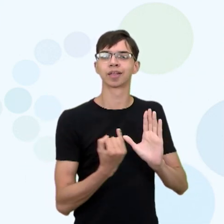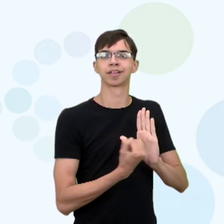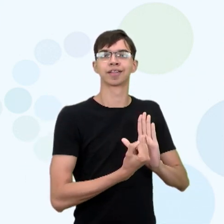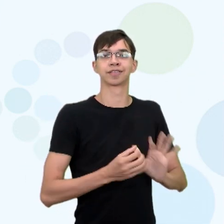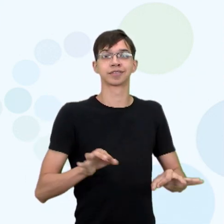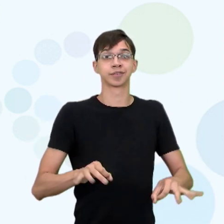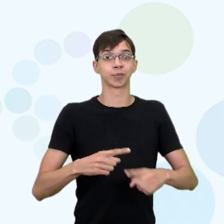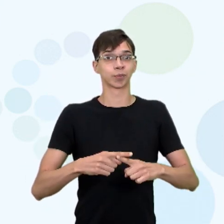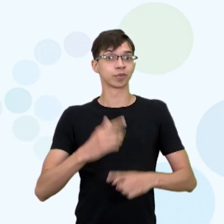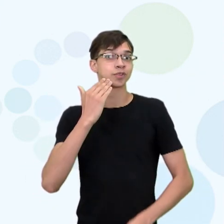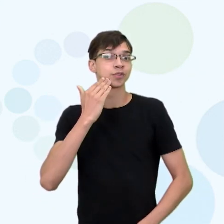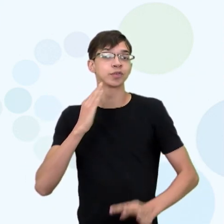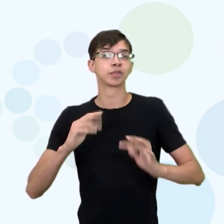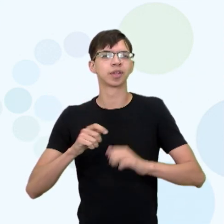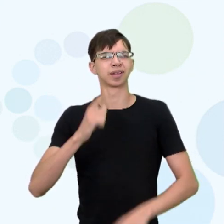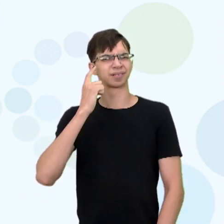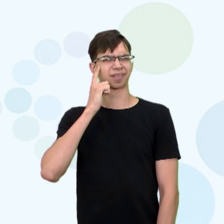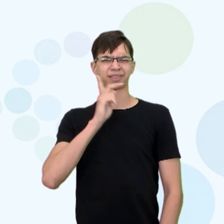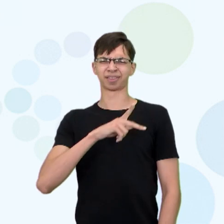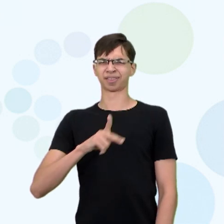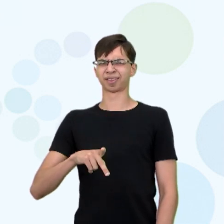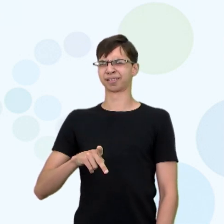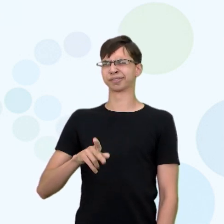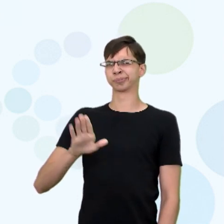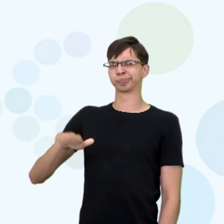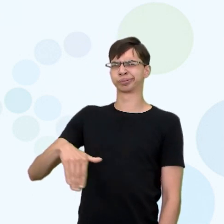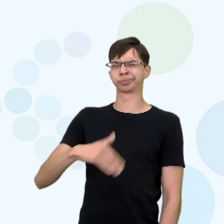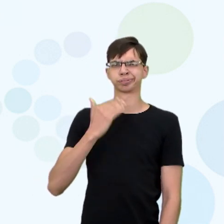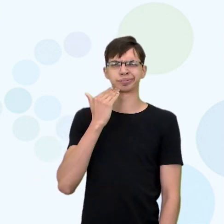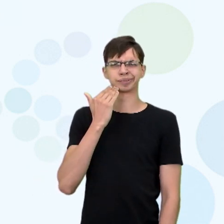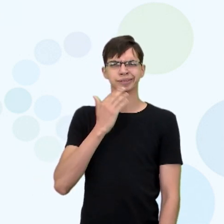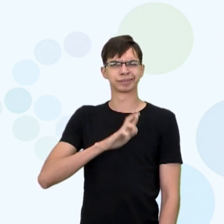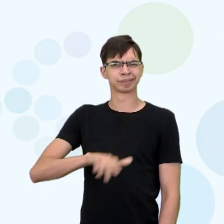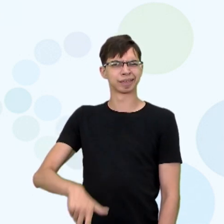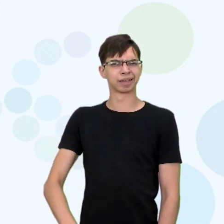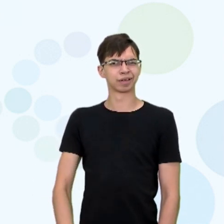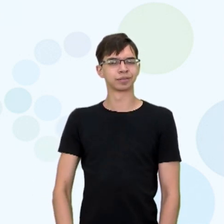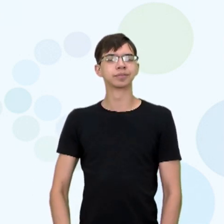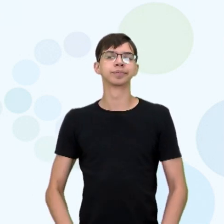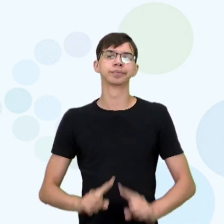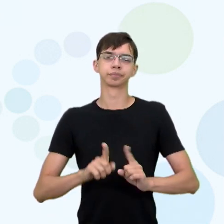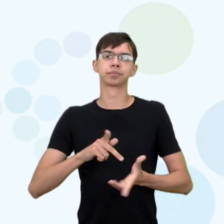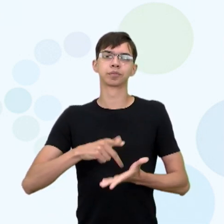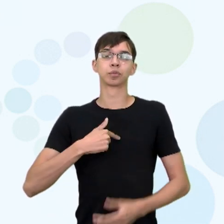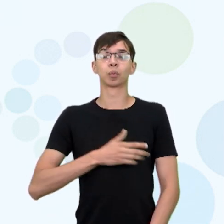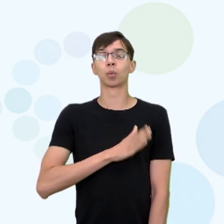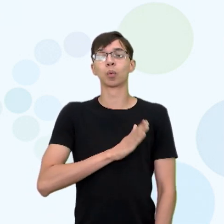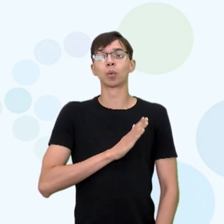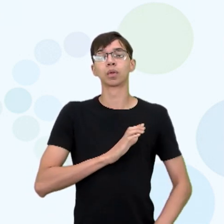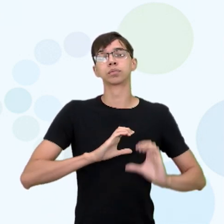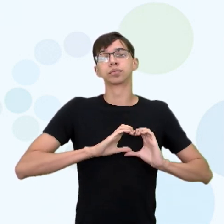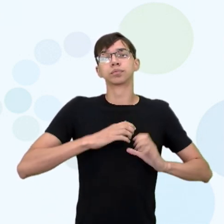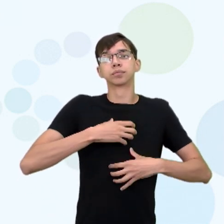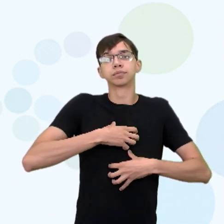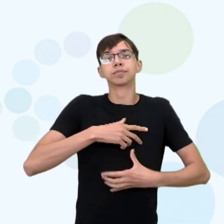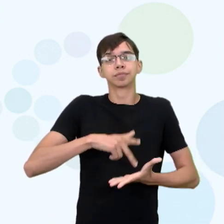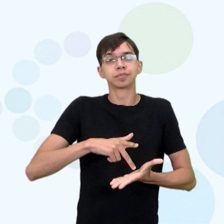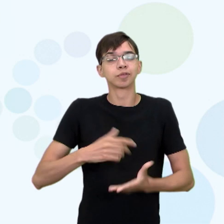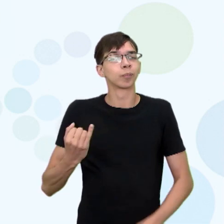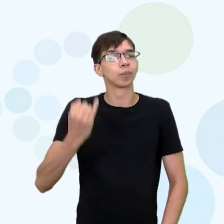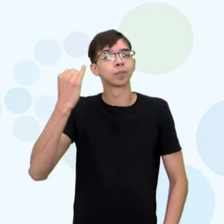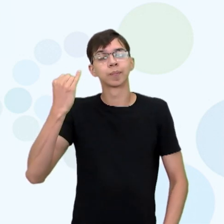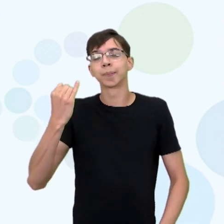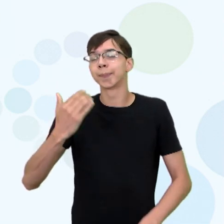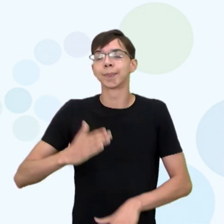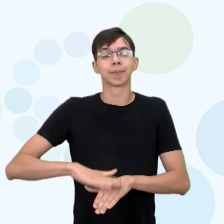todos adolescentes. Aí você vai falar, não, professora, você não é adolescente. Mas eu sinto no meu coração que eu sou. E é isso que importa. Que é louca, né?